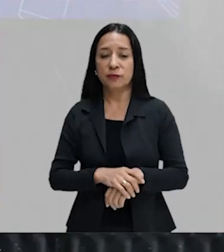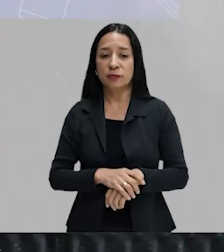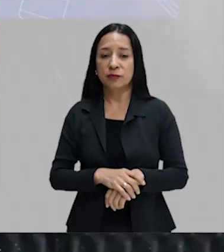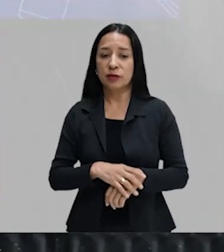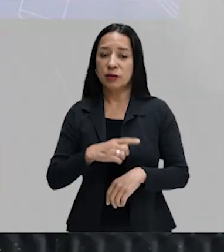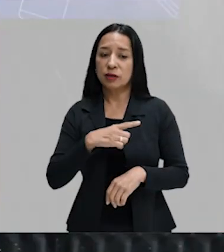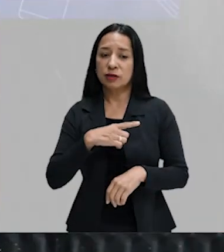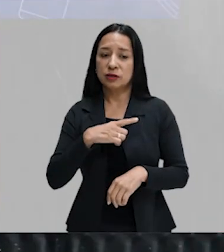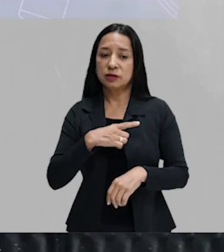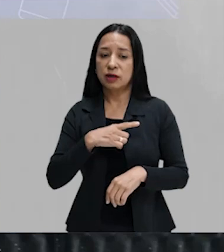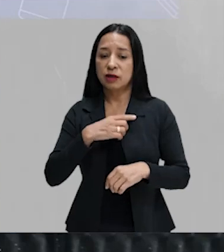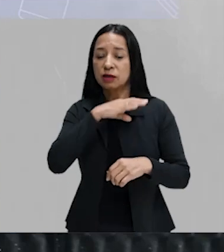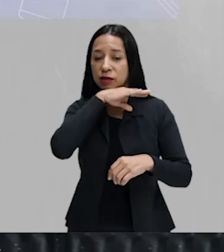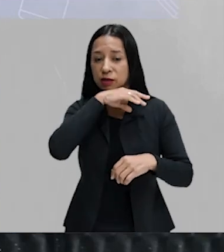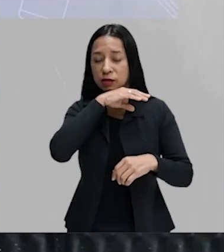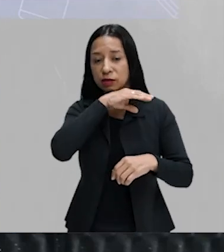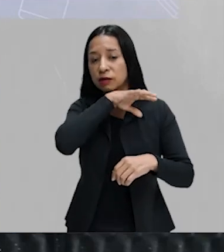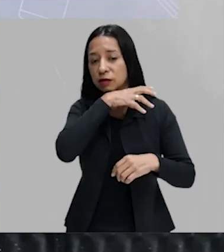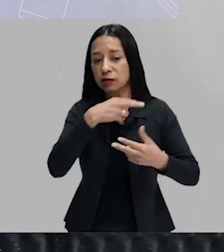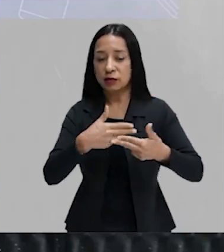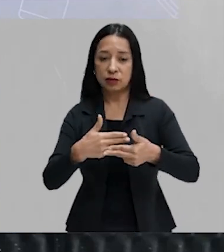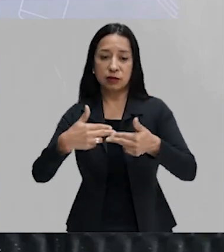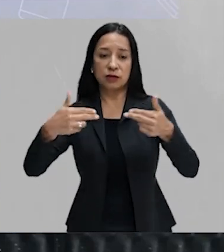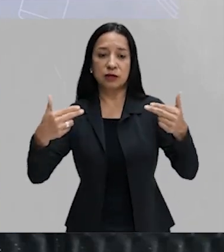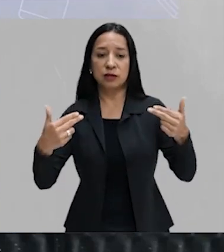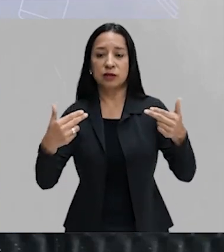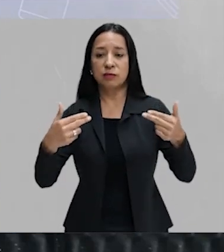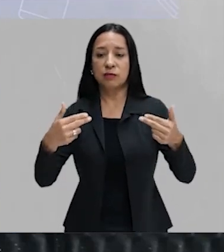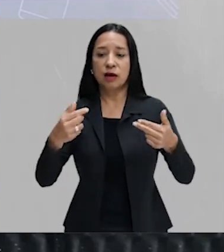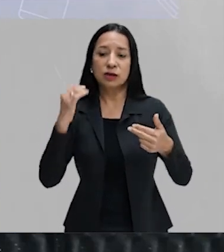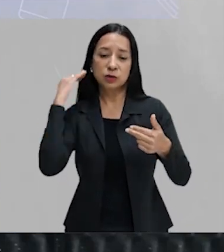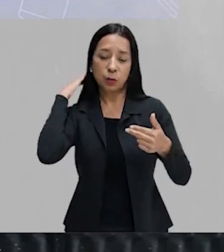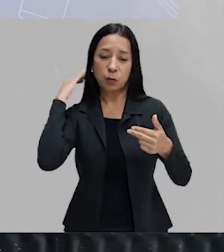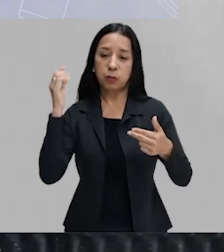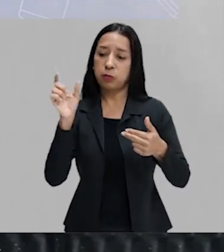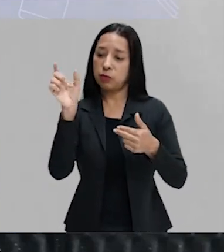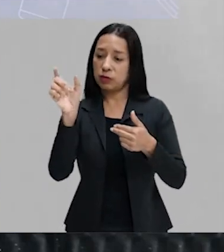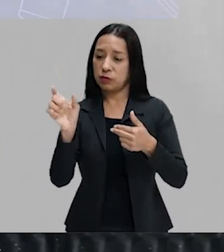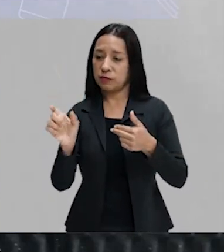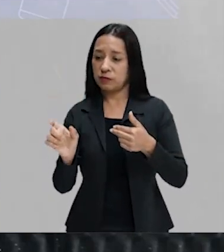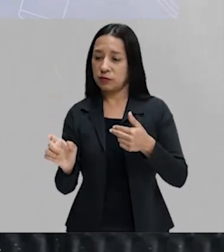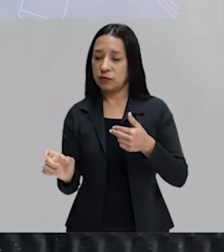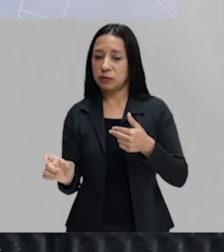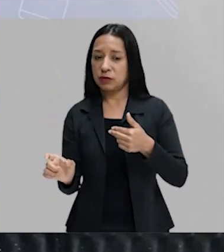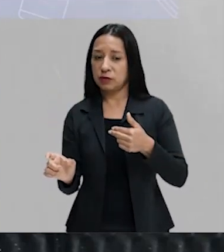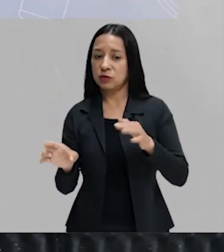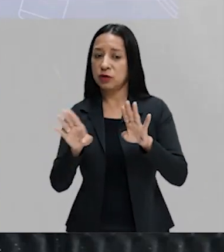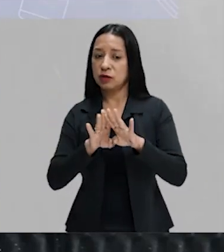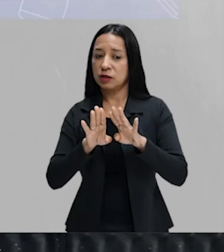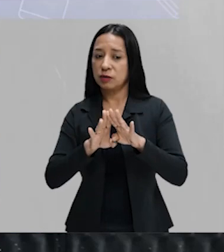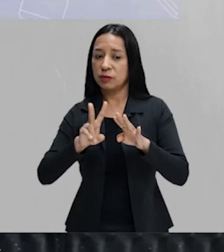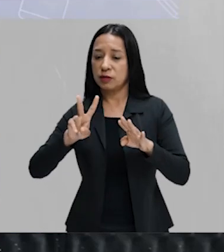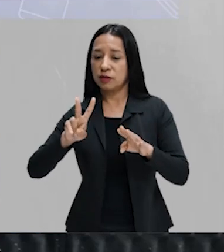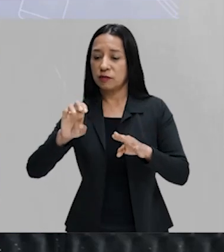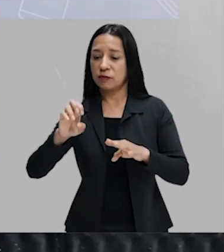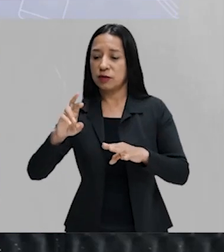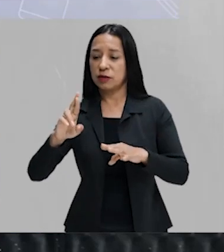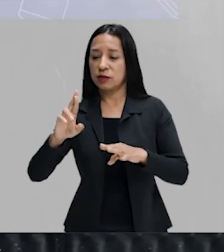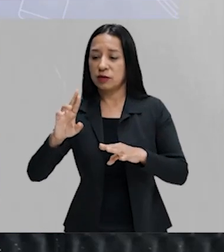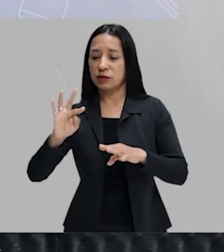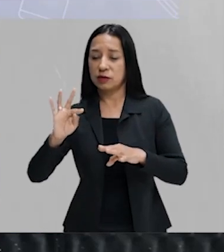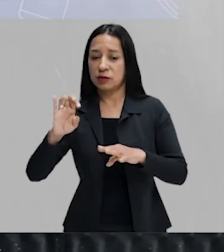animais vertebrados. A grosso modo, animal invertebrado é aquele que não possui coluna